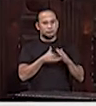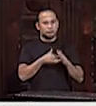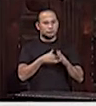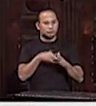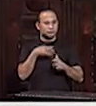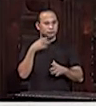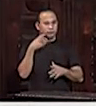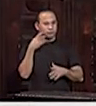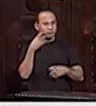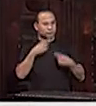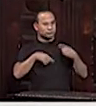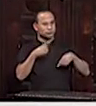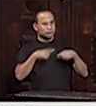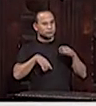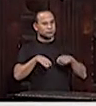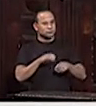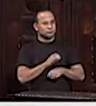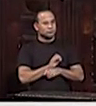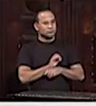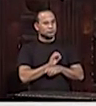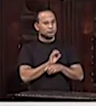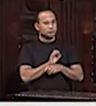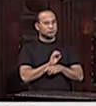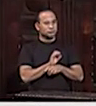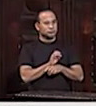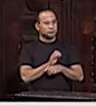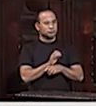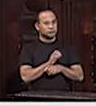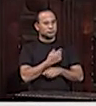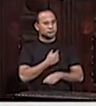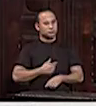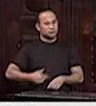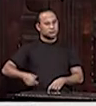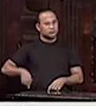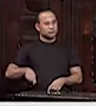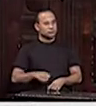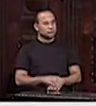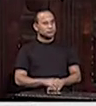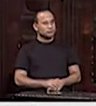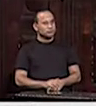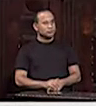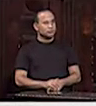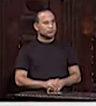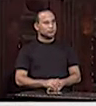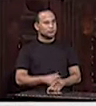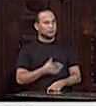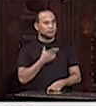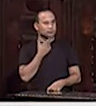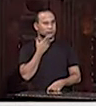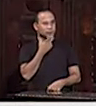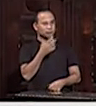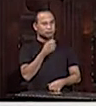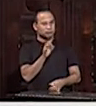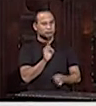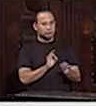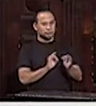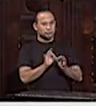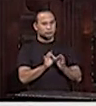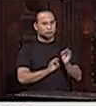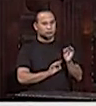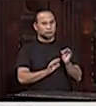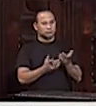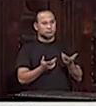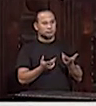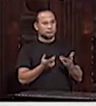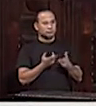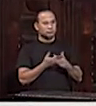do governo do Estado para a lógica do arroxo. Arroxo sobre os servidores, arroxo